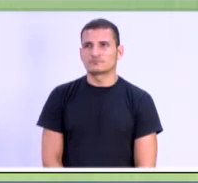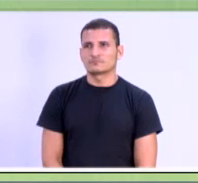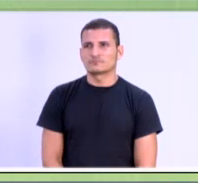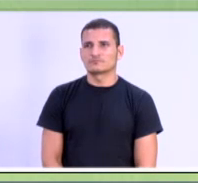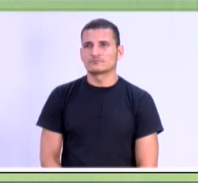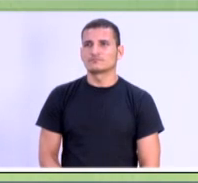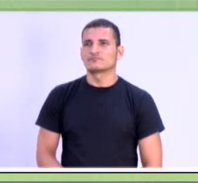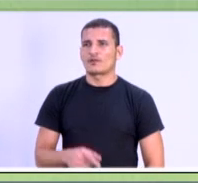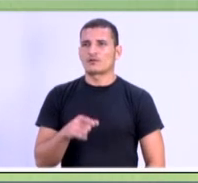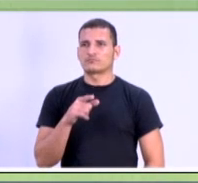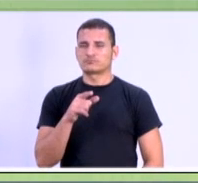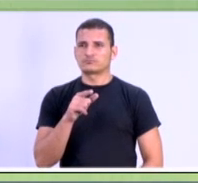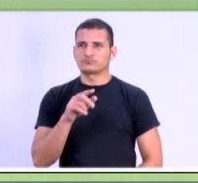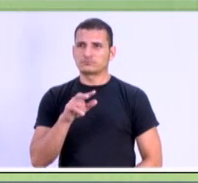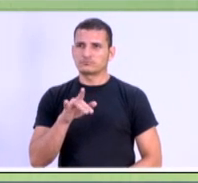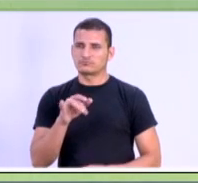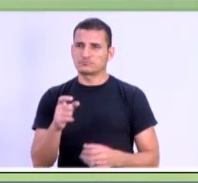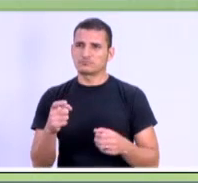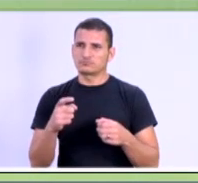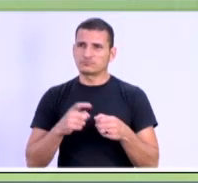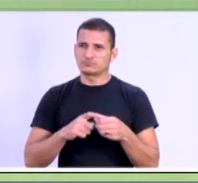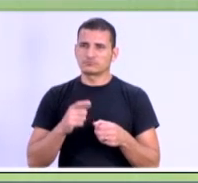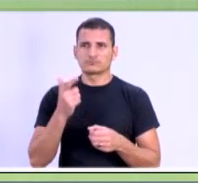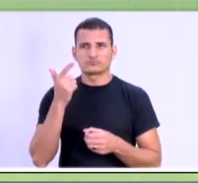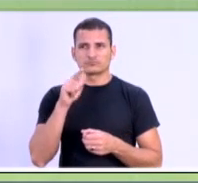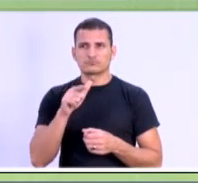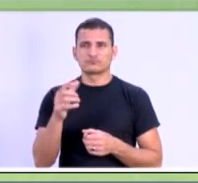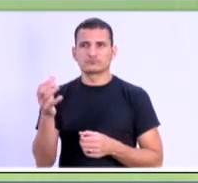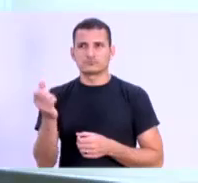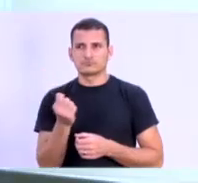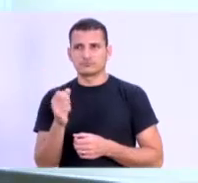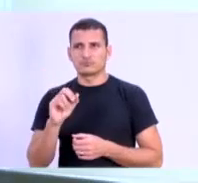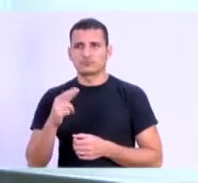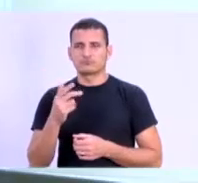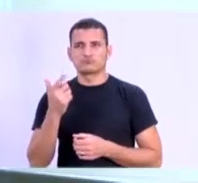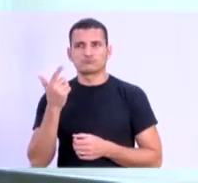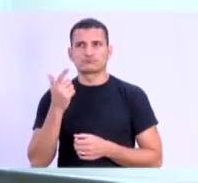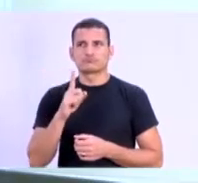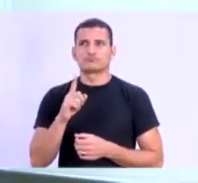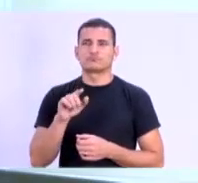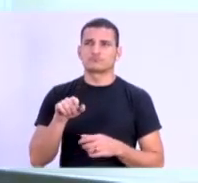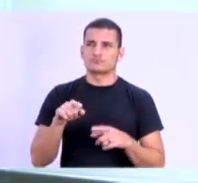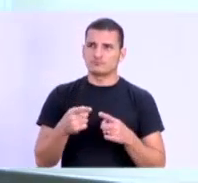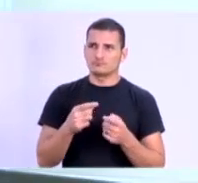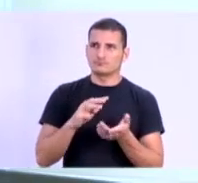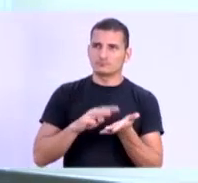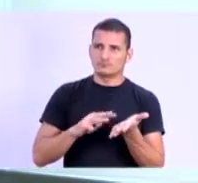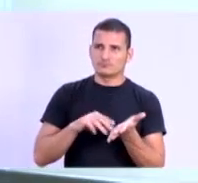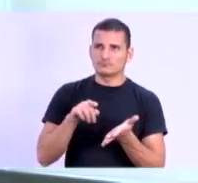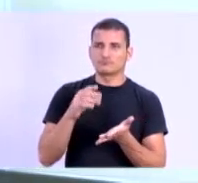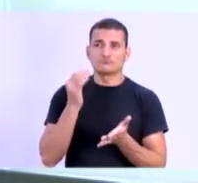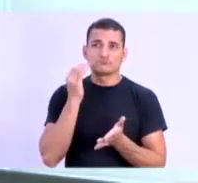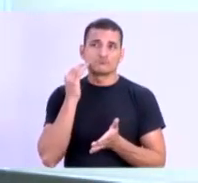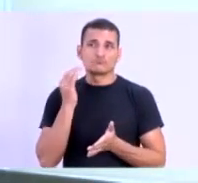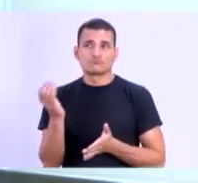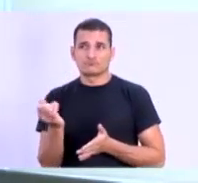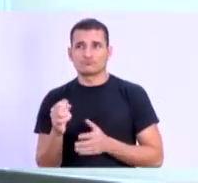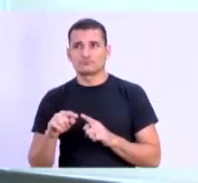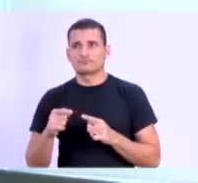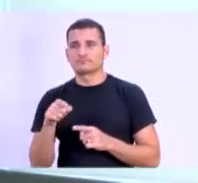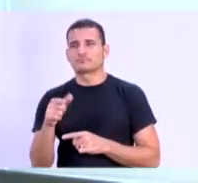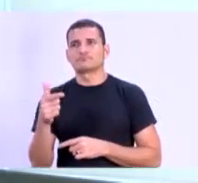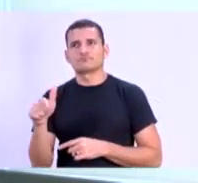A grande questão ele não vai conseguir sacar quando ele não tiver saldo. Só que aí o método falou, olha, eu até tentei sacar, mas como você não tem